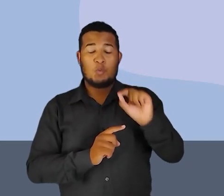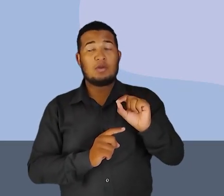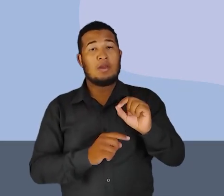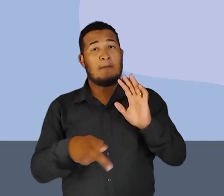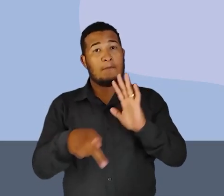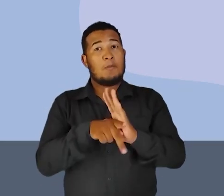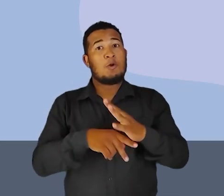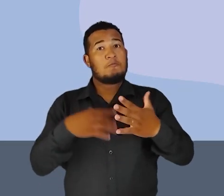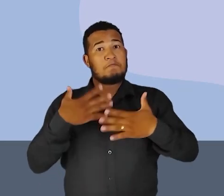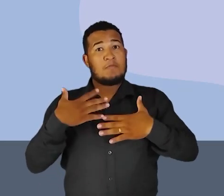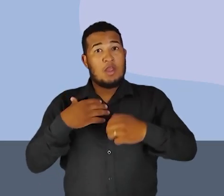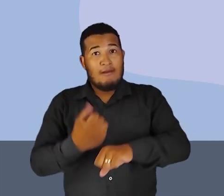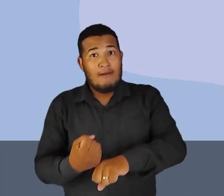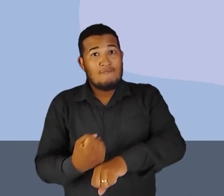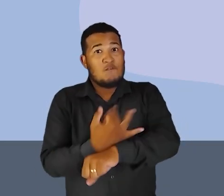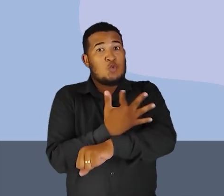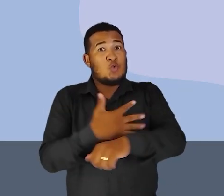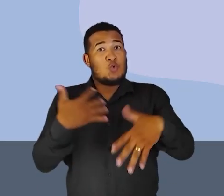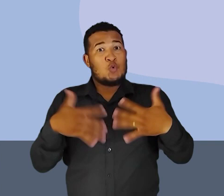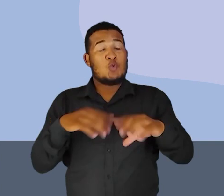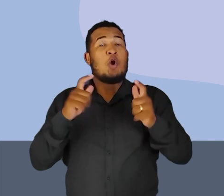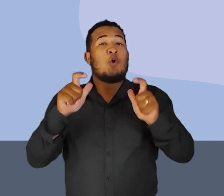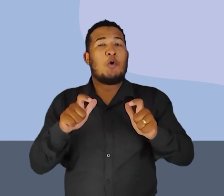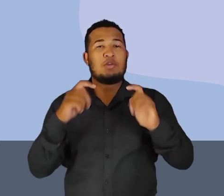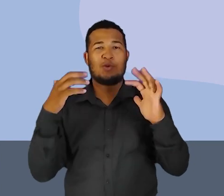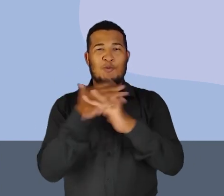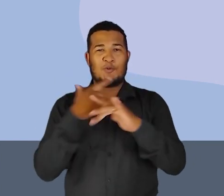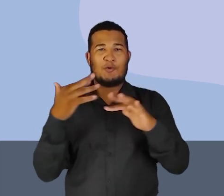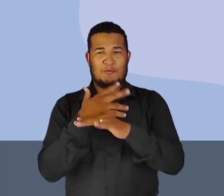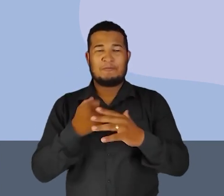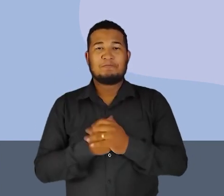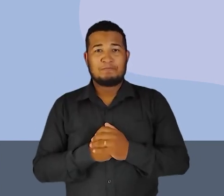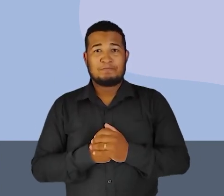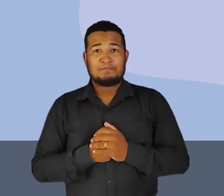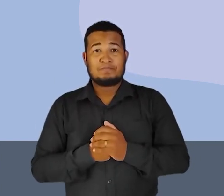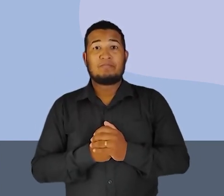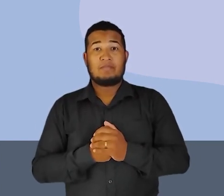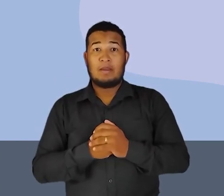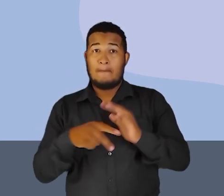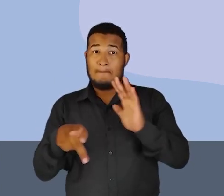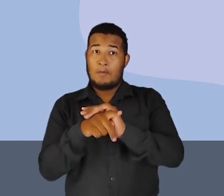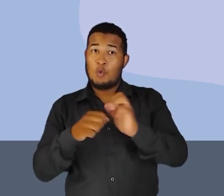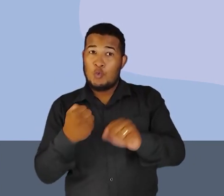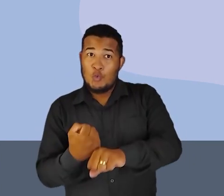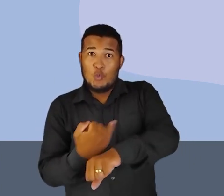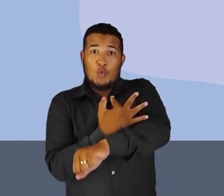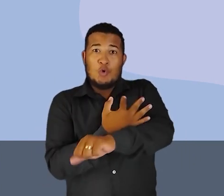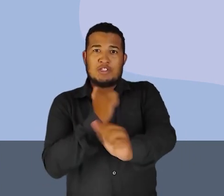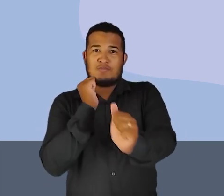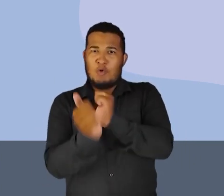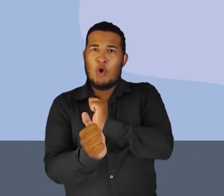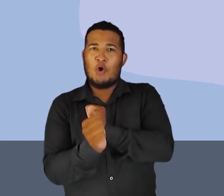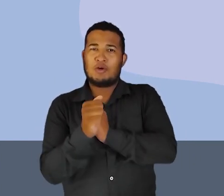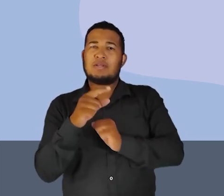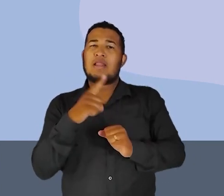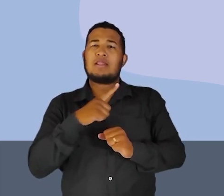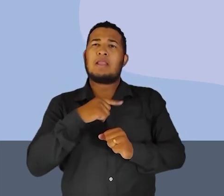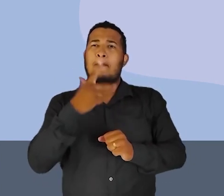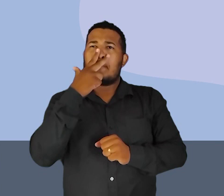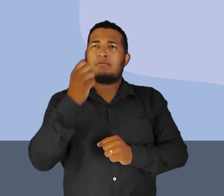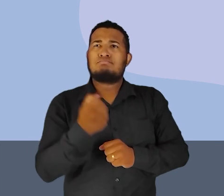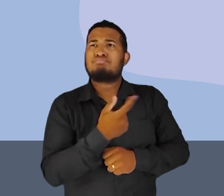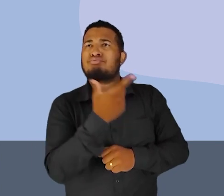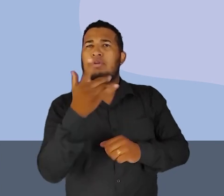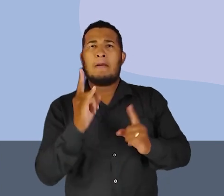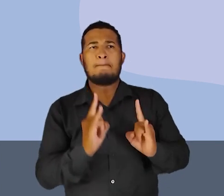Práticas corporais de aventura urbana. As práticas corporais de aventuras urbanas exploram a paisagem de cimento